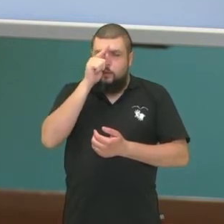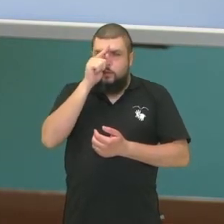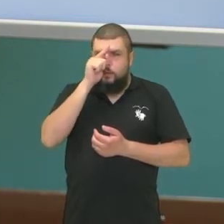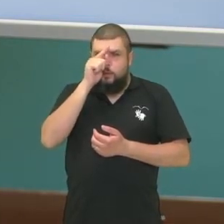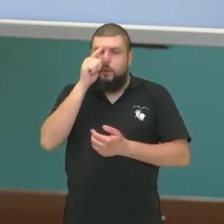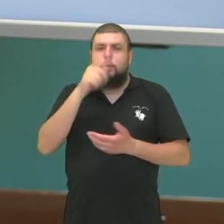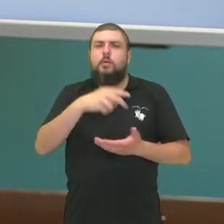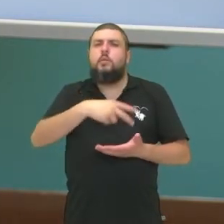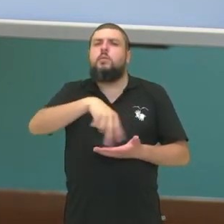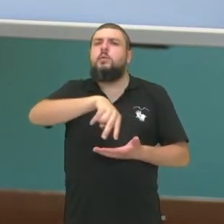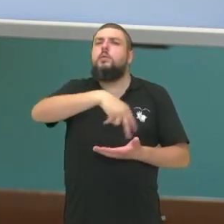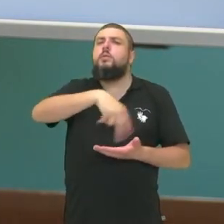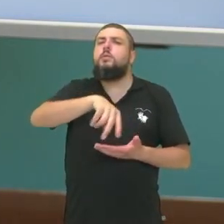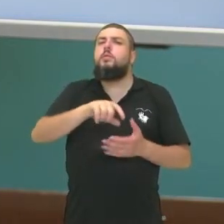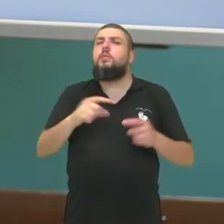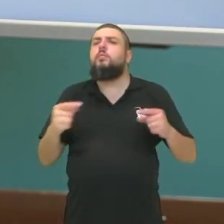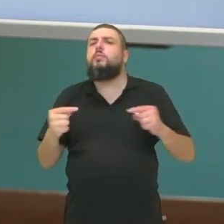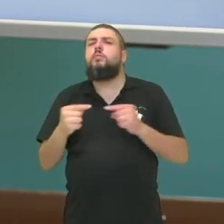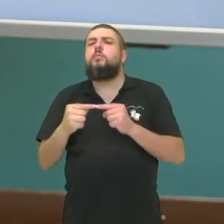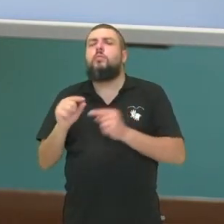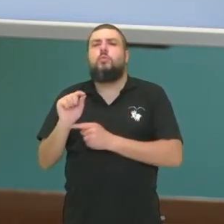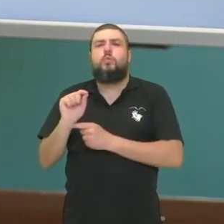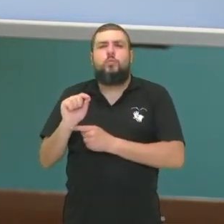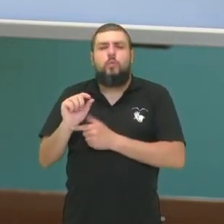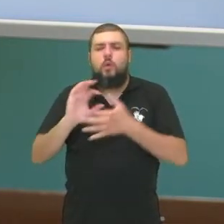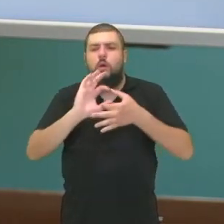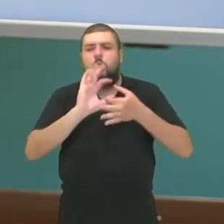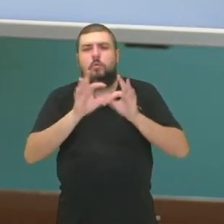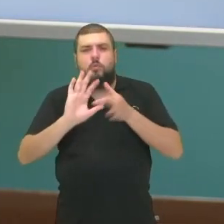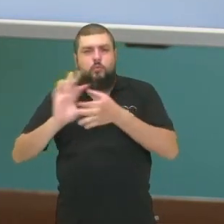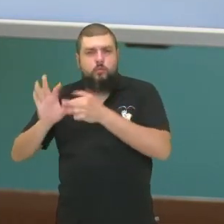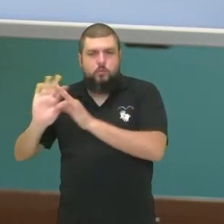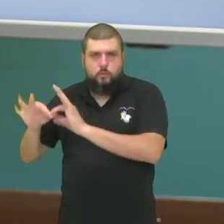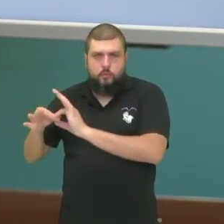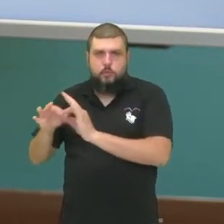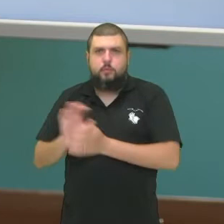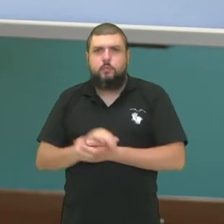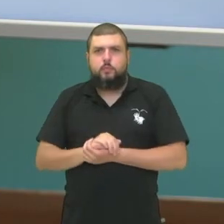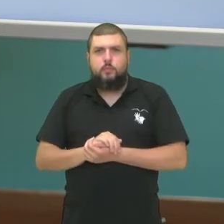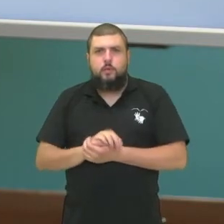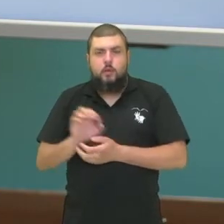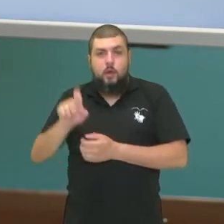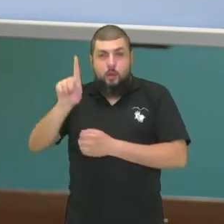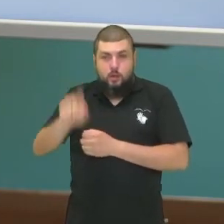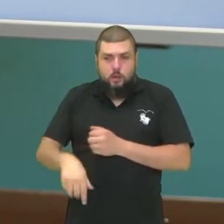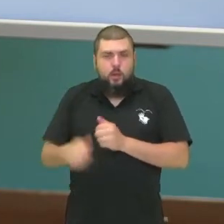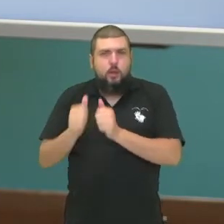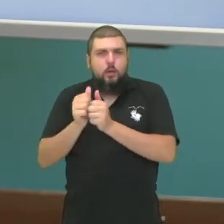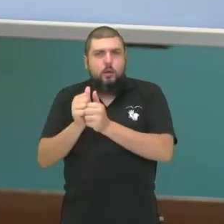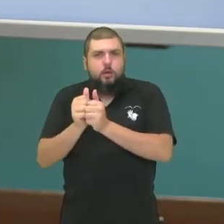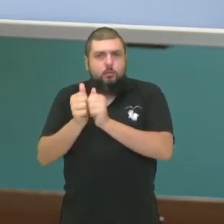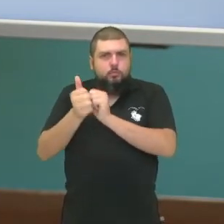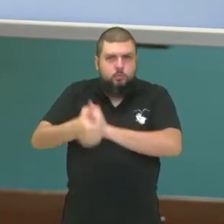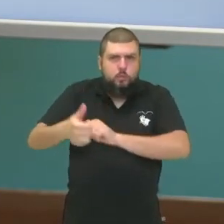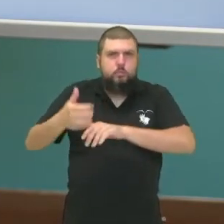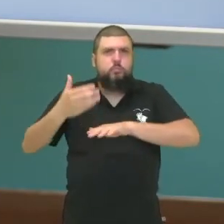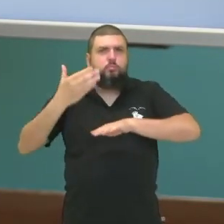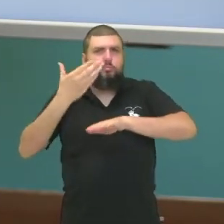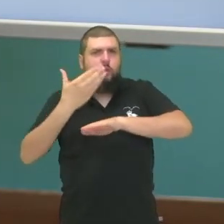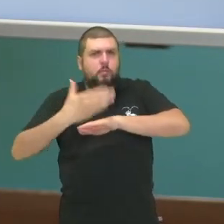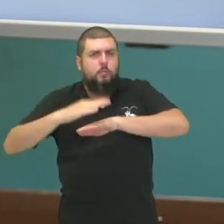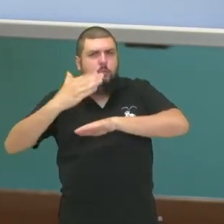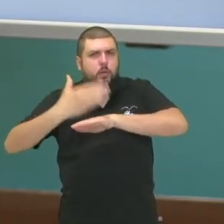ao quê? Aos Jogos Olímpicos, né? Aquela competição que envolvia os esportes, a prática esportiva